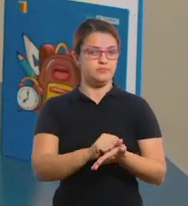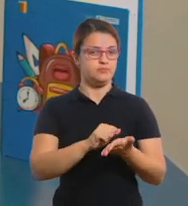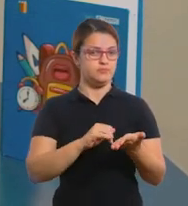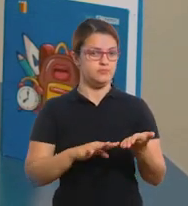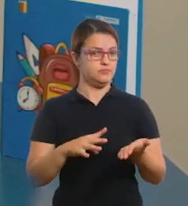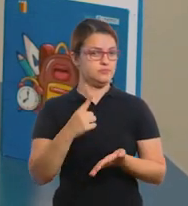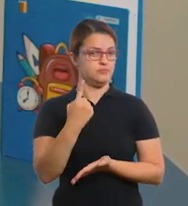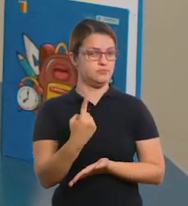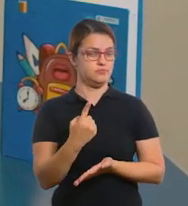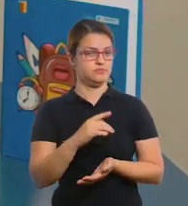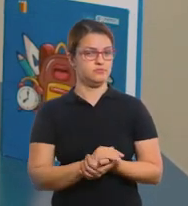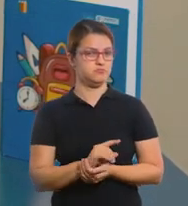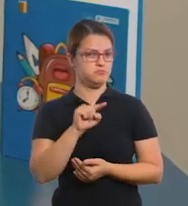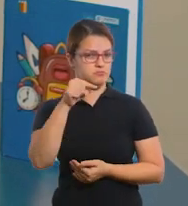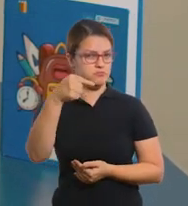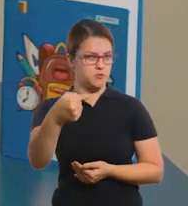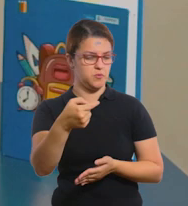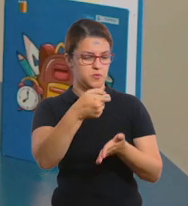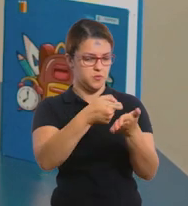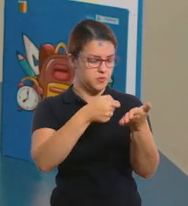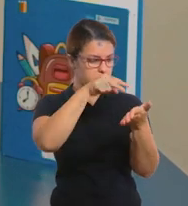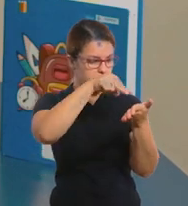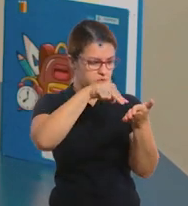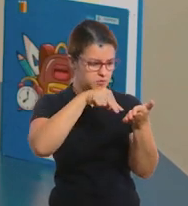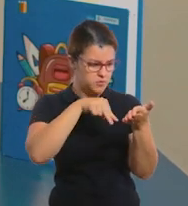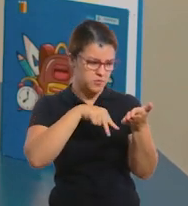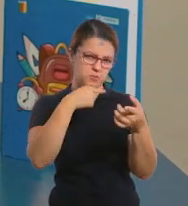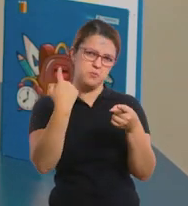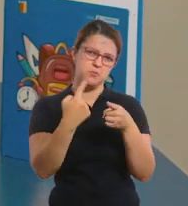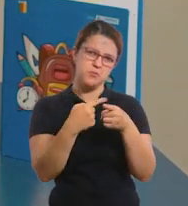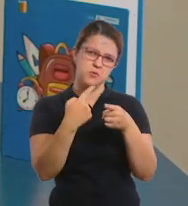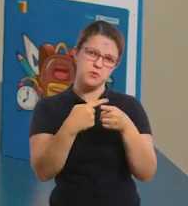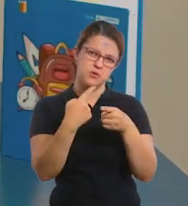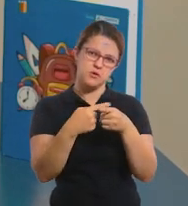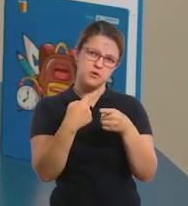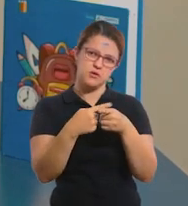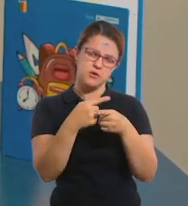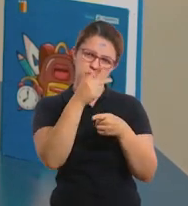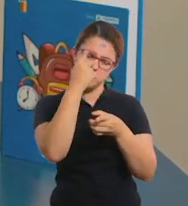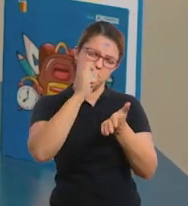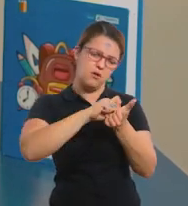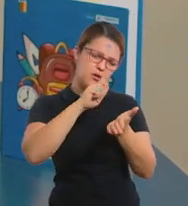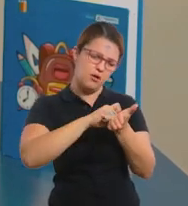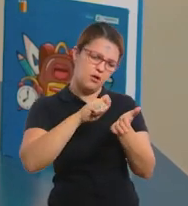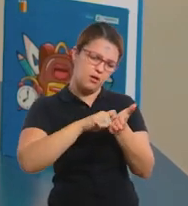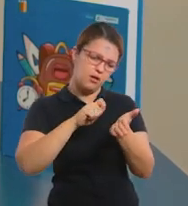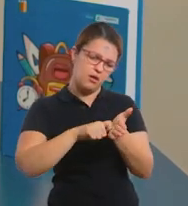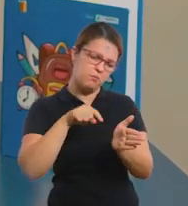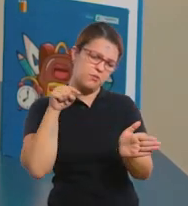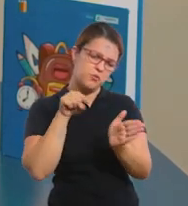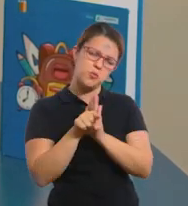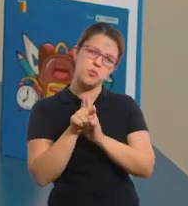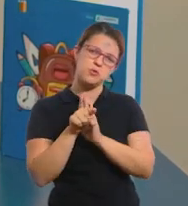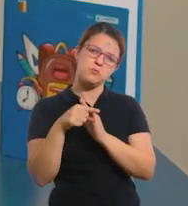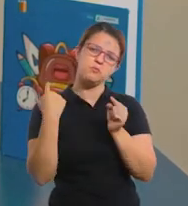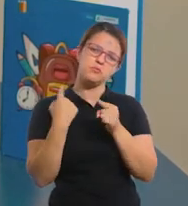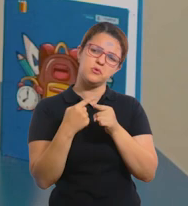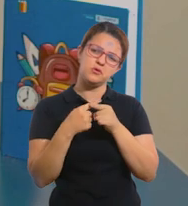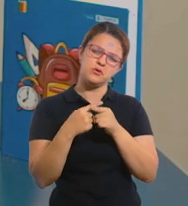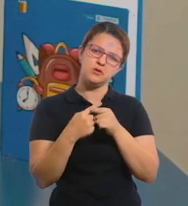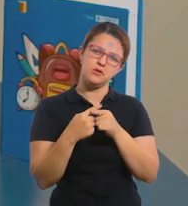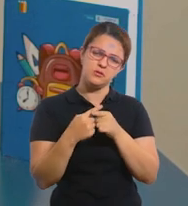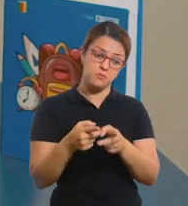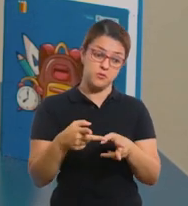a criatividade will após ler o poema porque o poeta faz tantas perguntas lá no